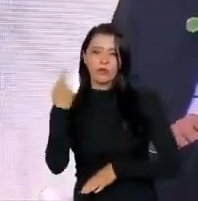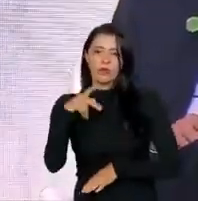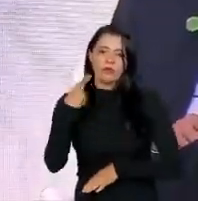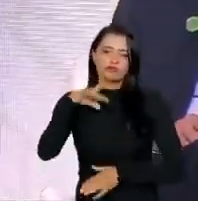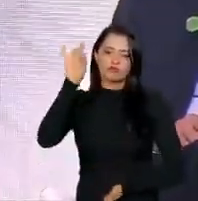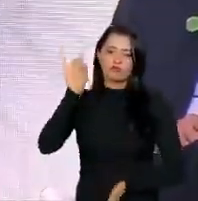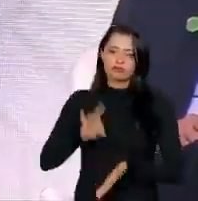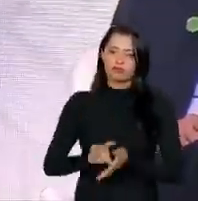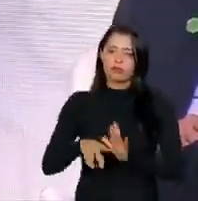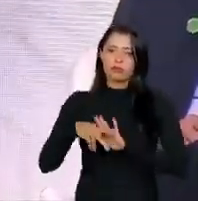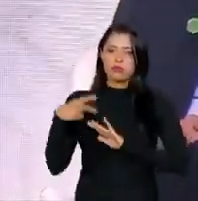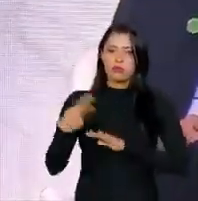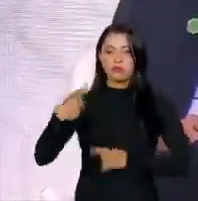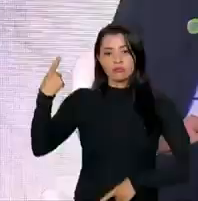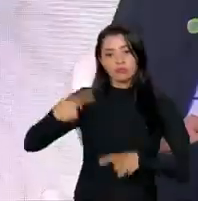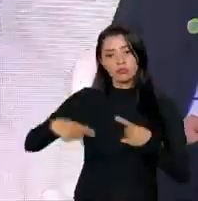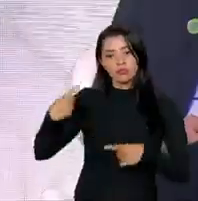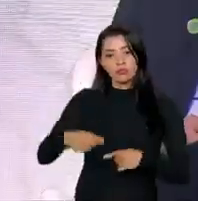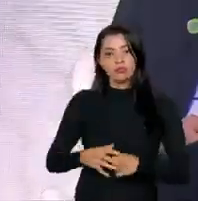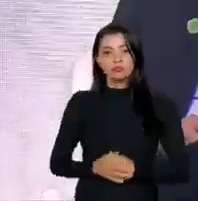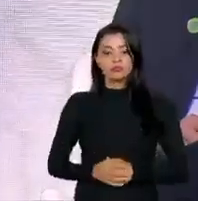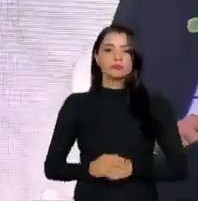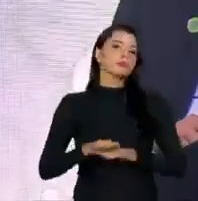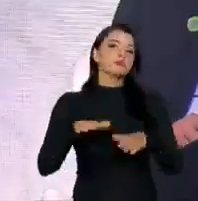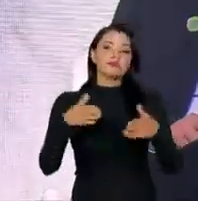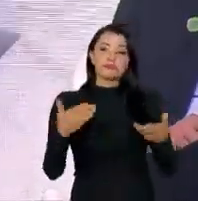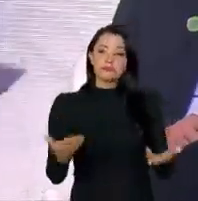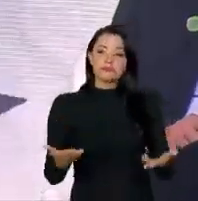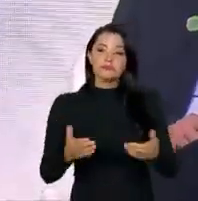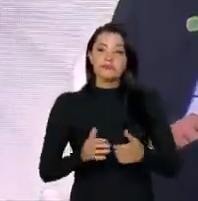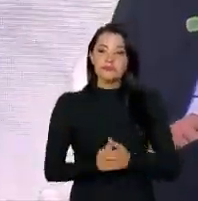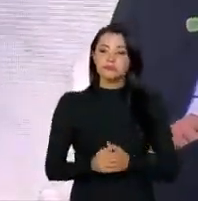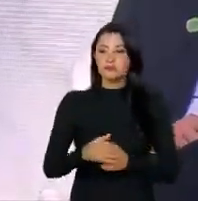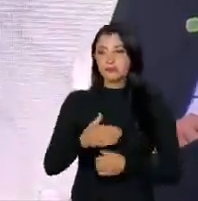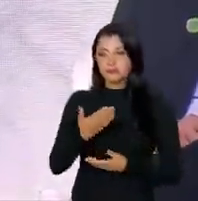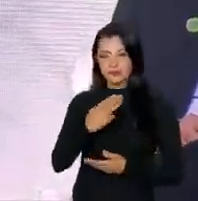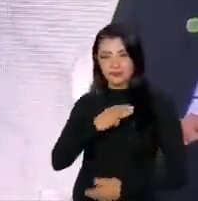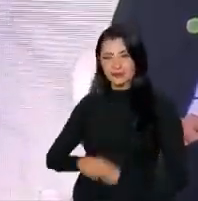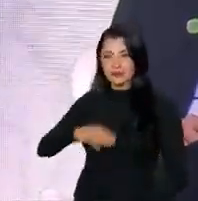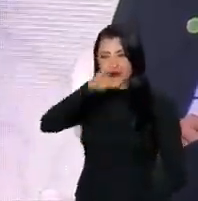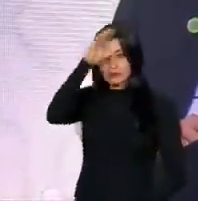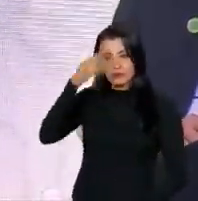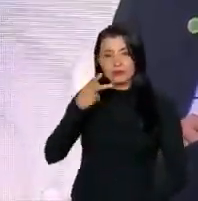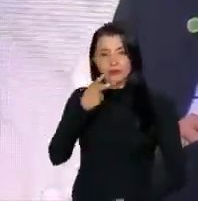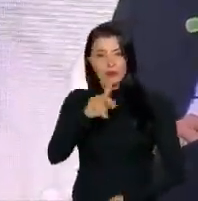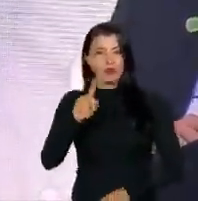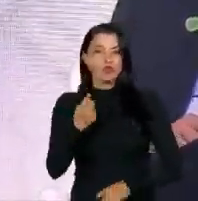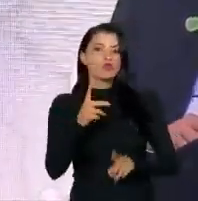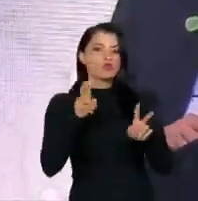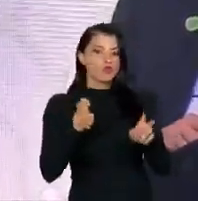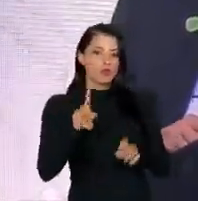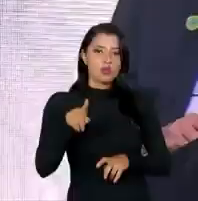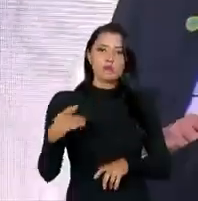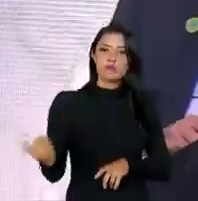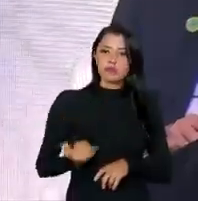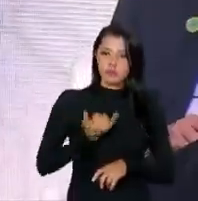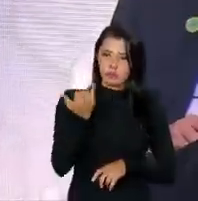a eficácia dessa política pública. Então, o ministro Camilo falou aqui de uma agenda importante também,